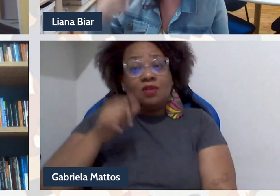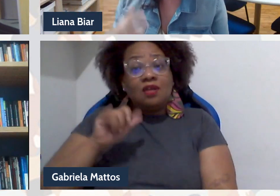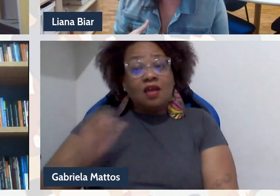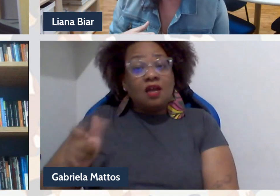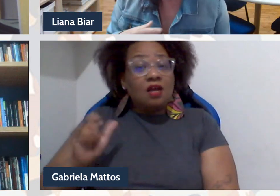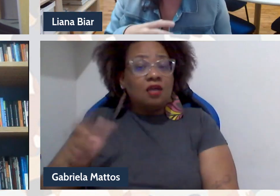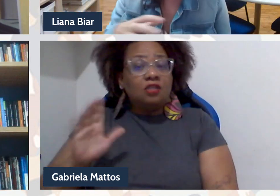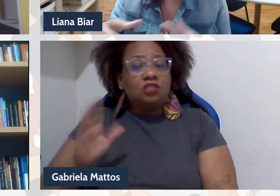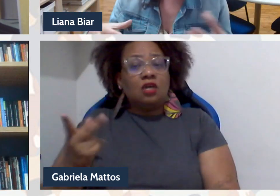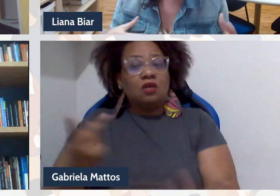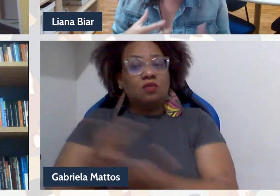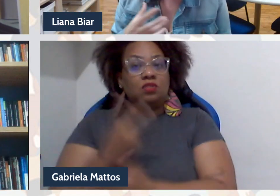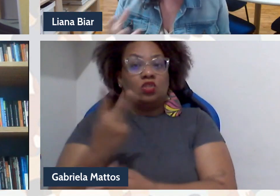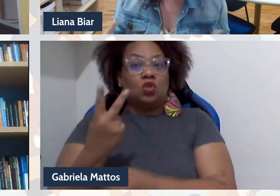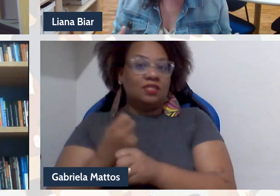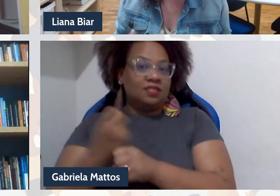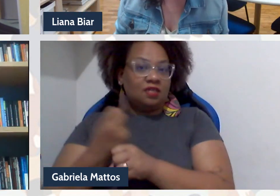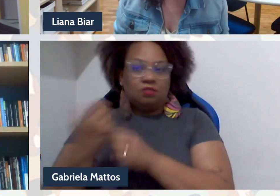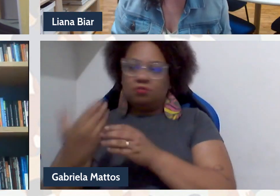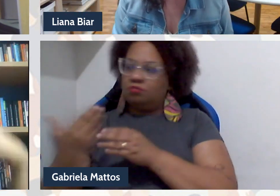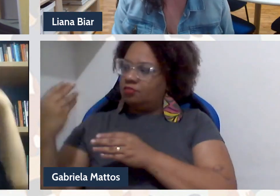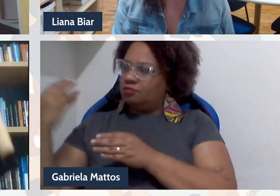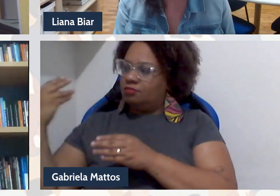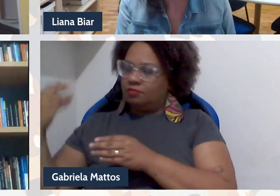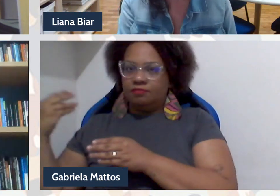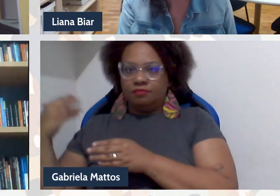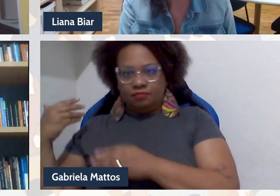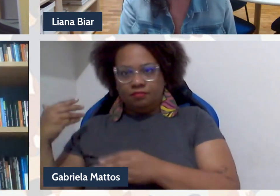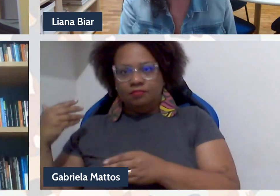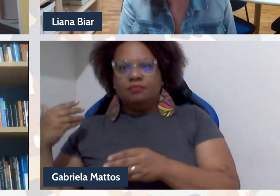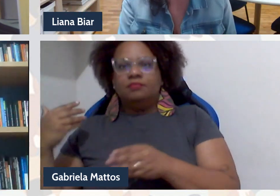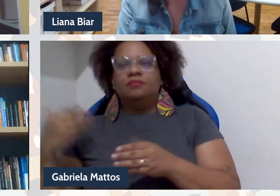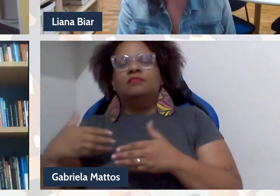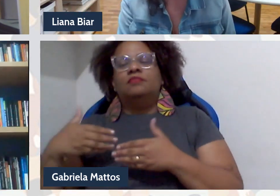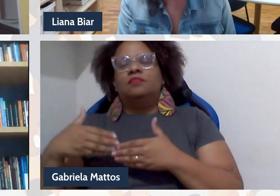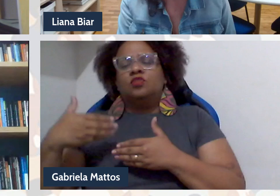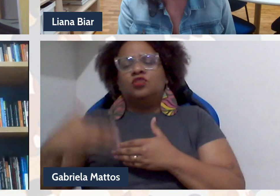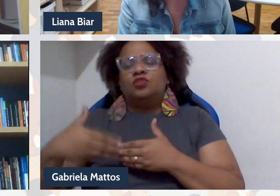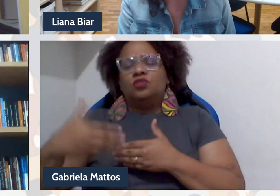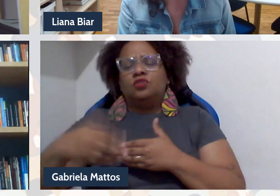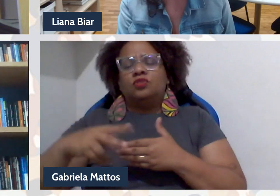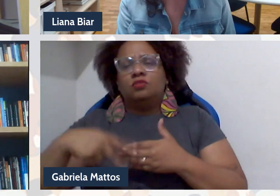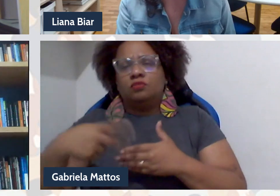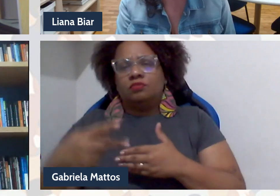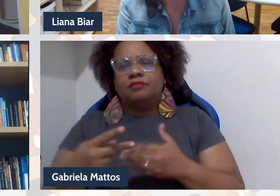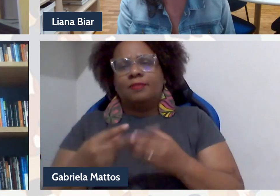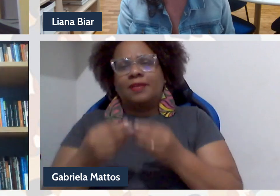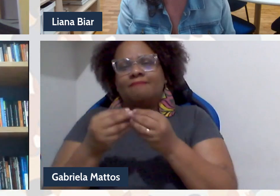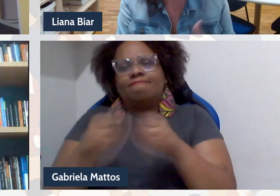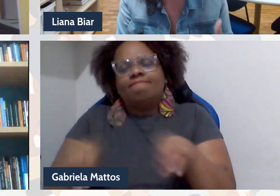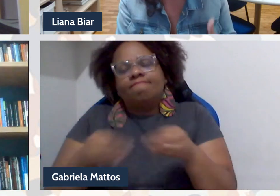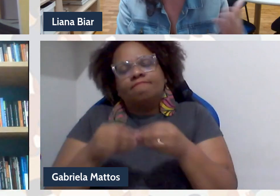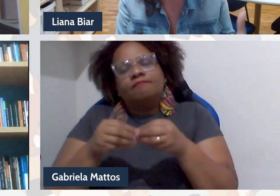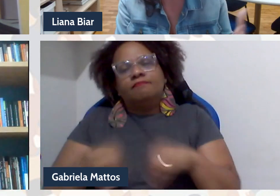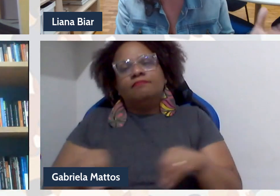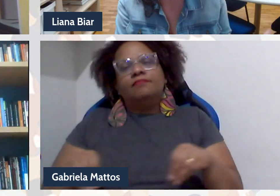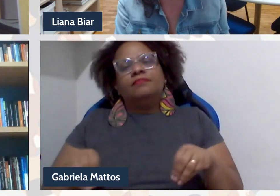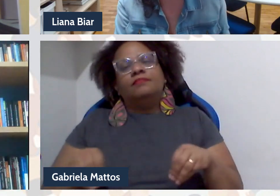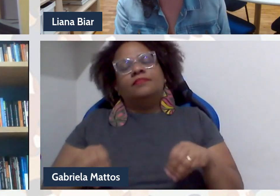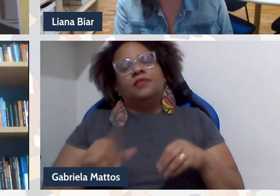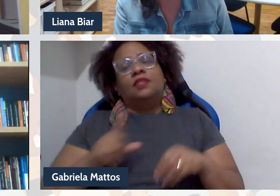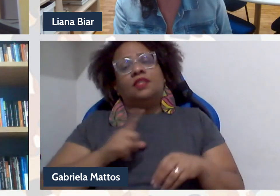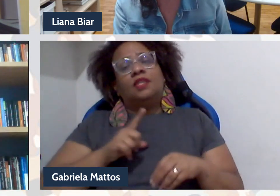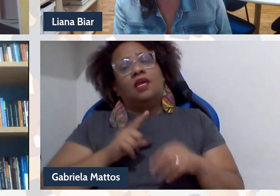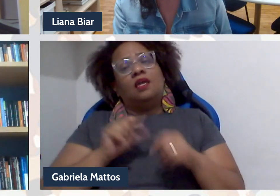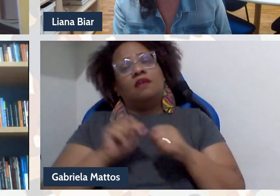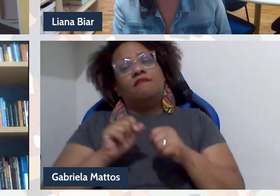2 anos, então a articulação sequencial ela é mais precária, né, e elas fazem essas narrativas